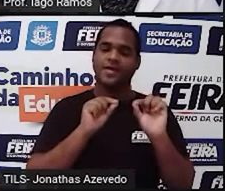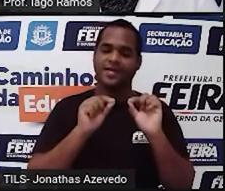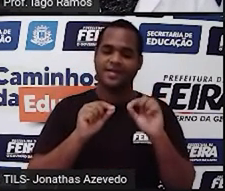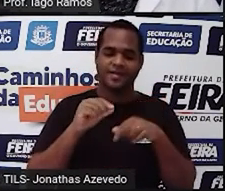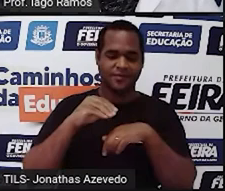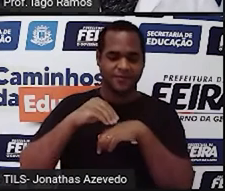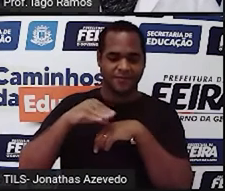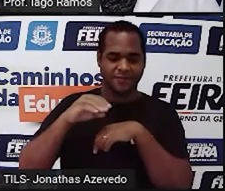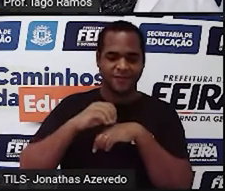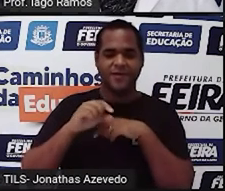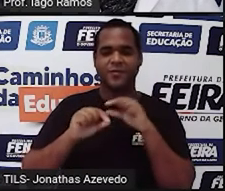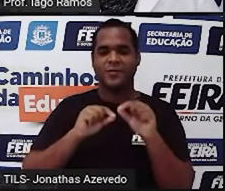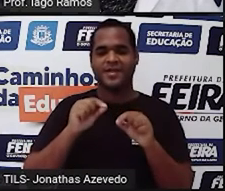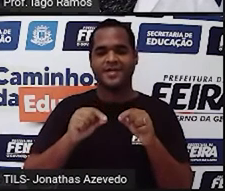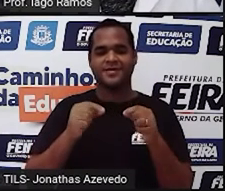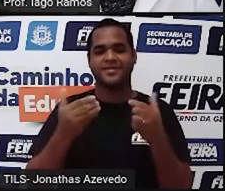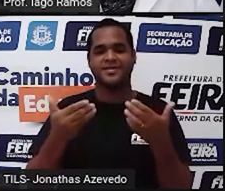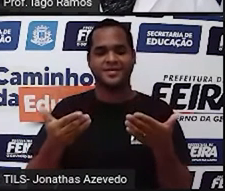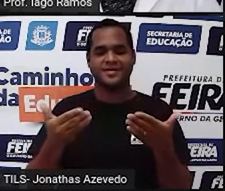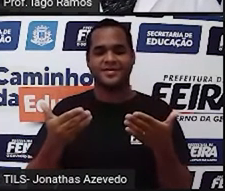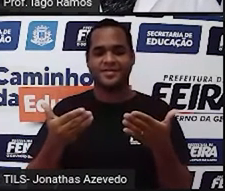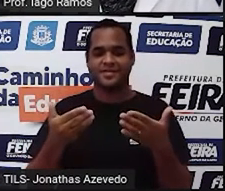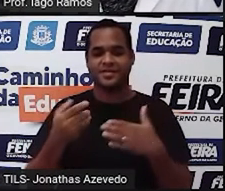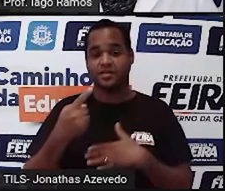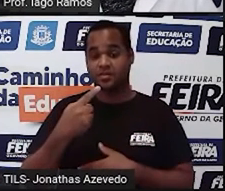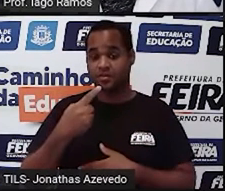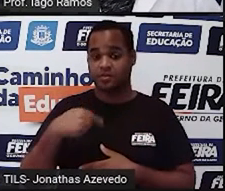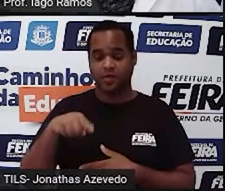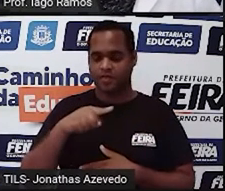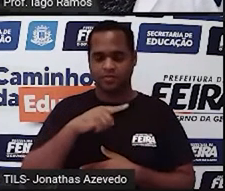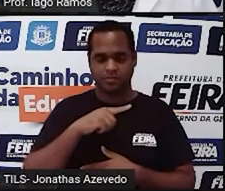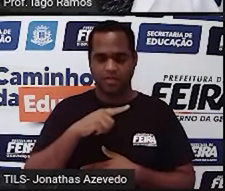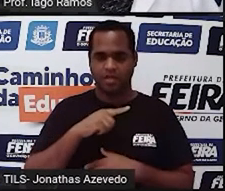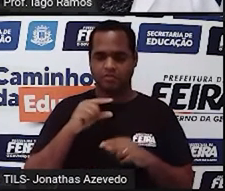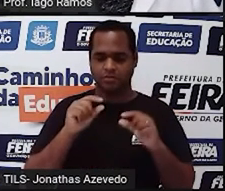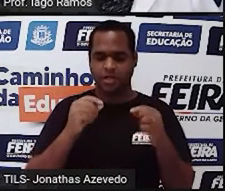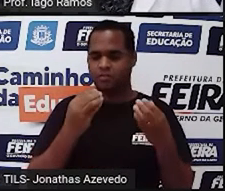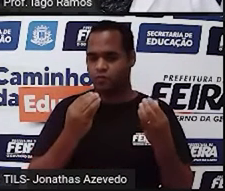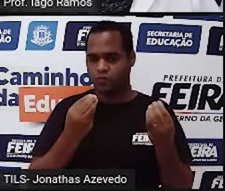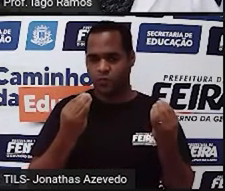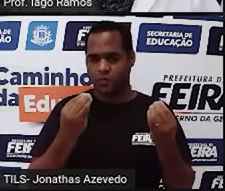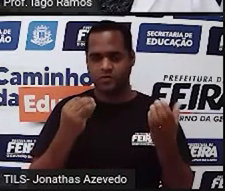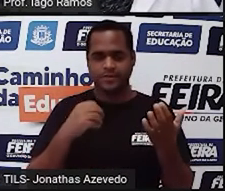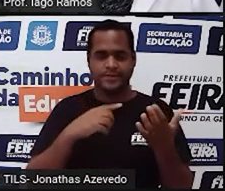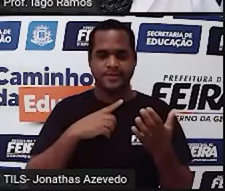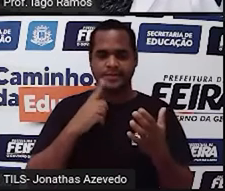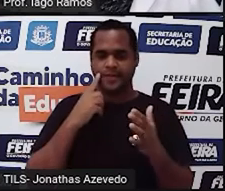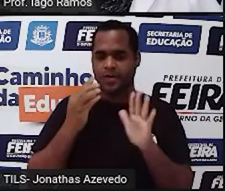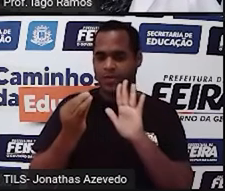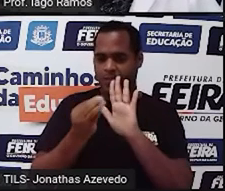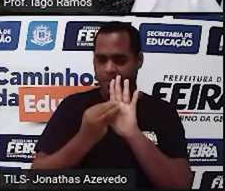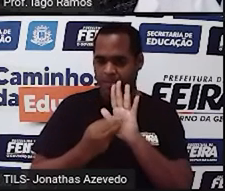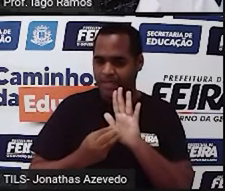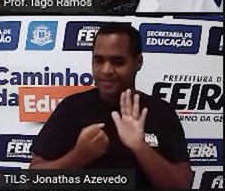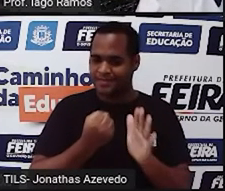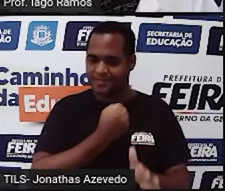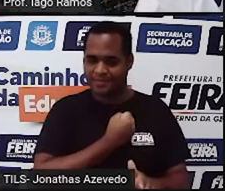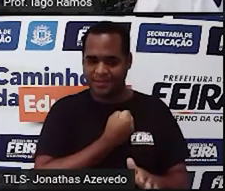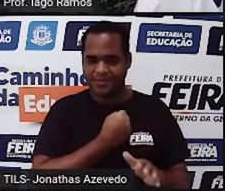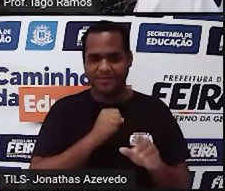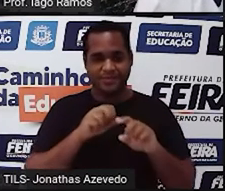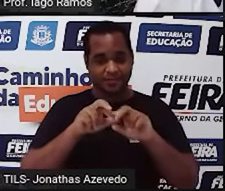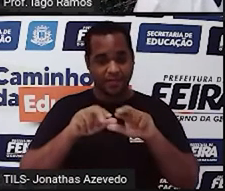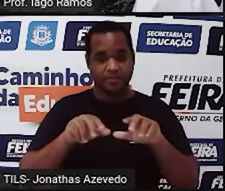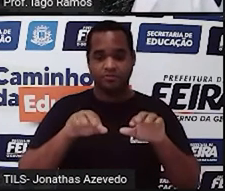trazer o que para você tá a gente tem como né colocar os números em